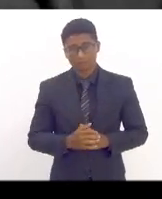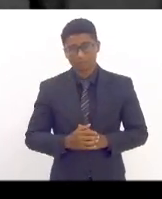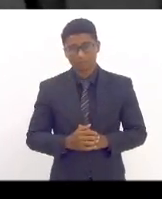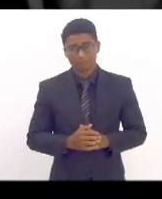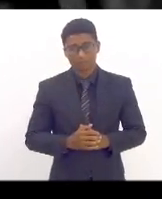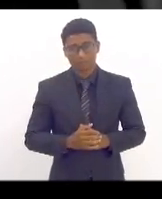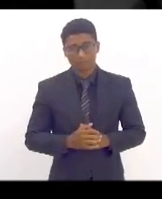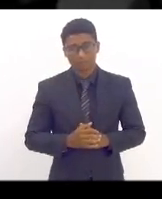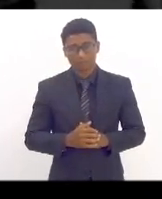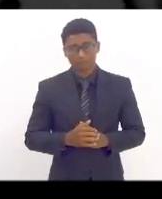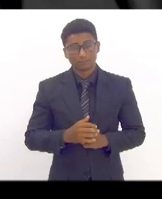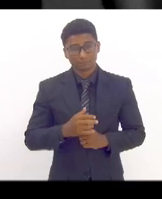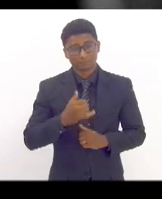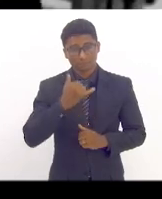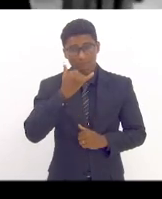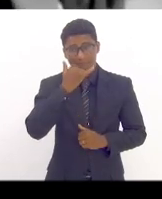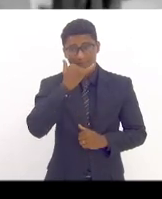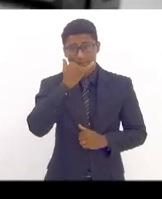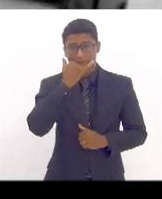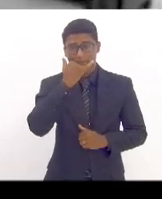me perdoa